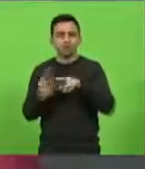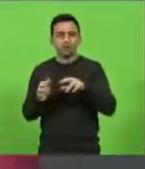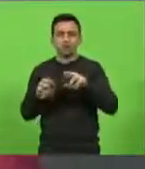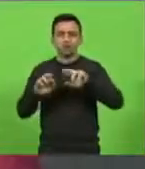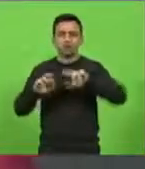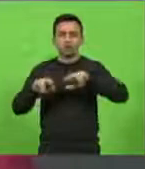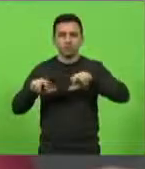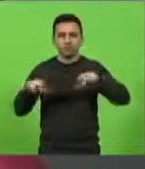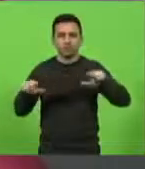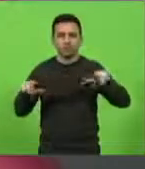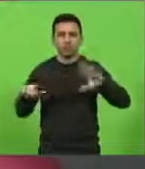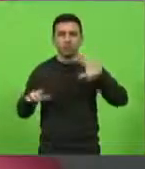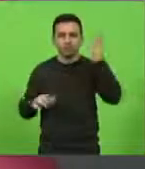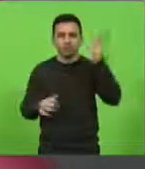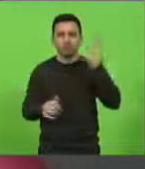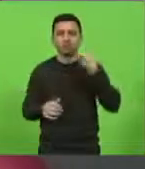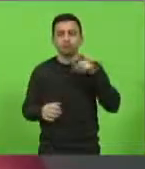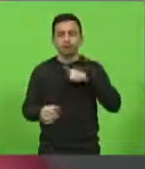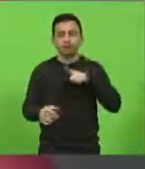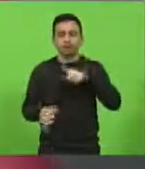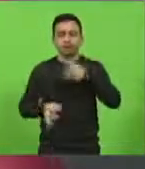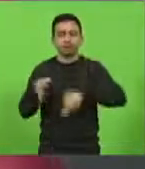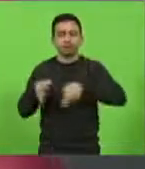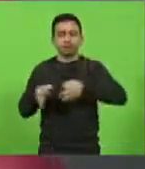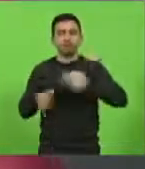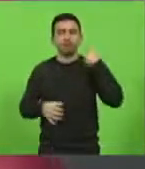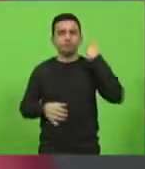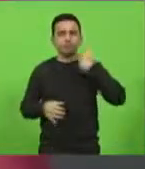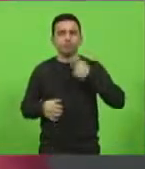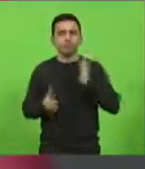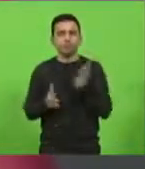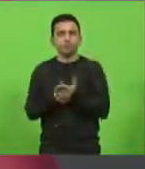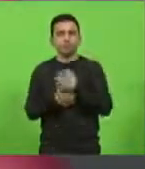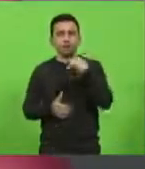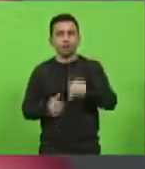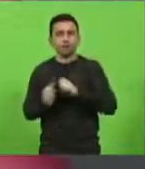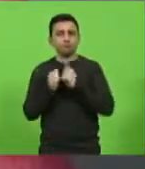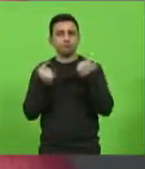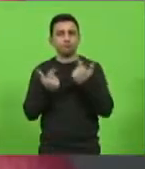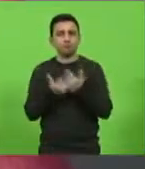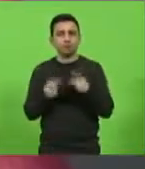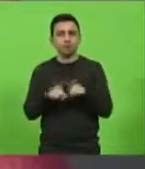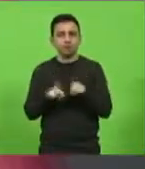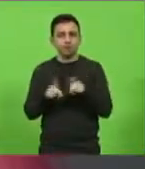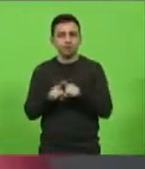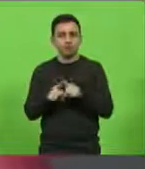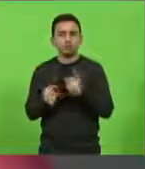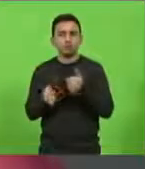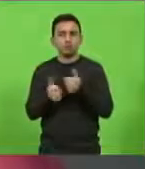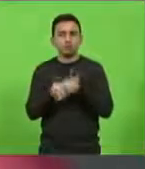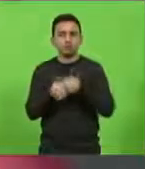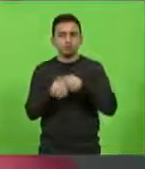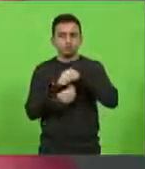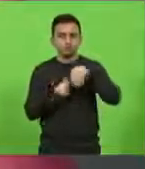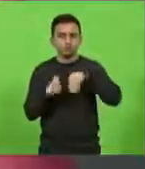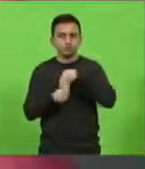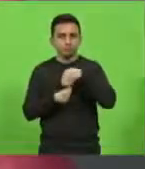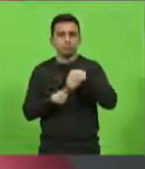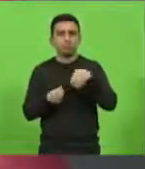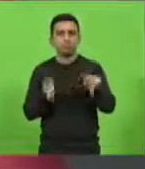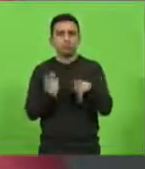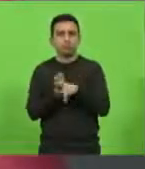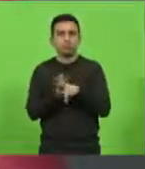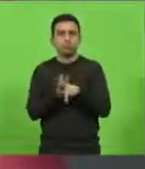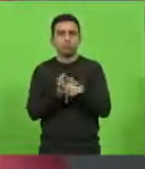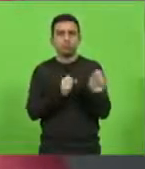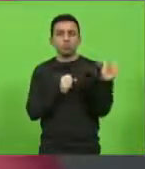submetido a julgamento também político processado pelo pai o e julgado por um tribunal misto formado por representantes do poder